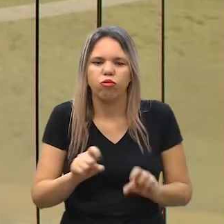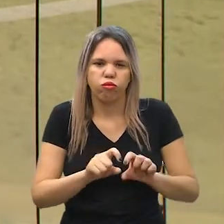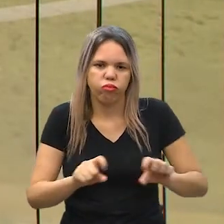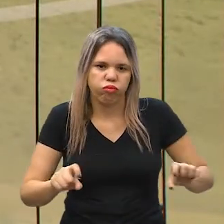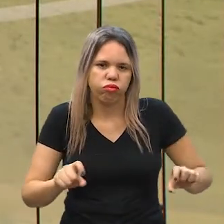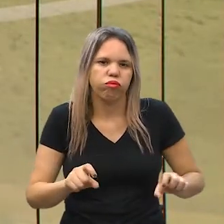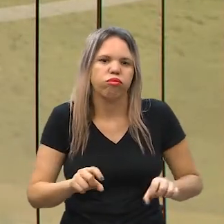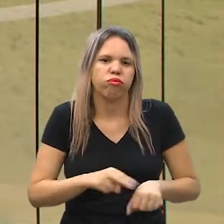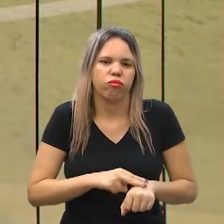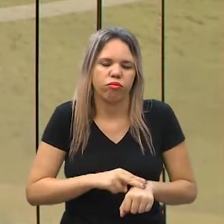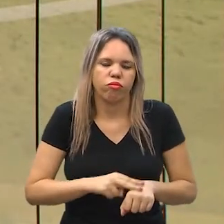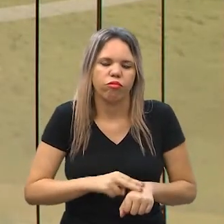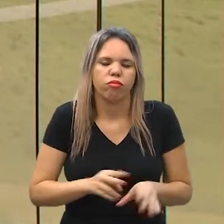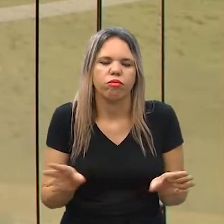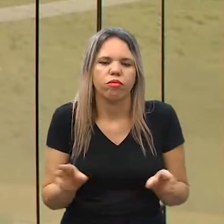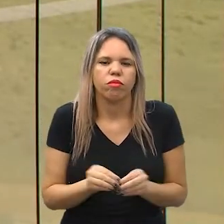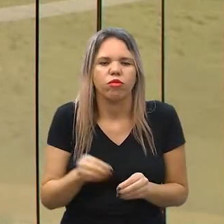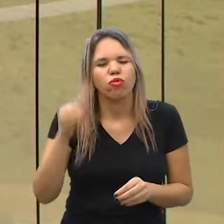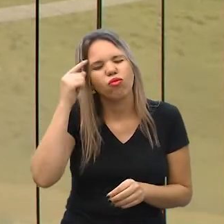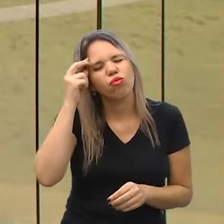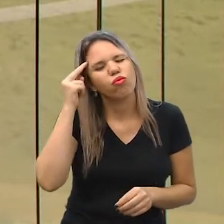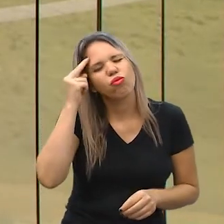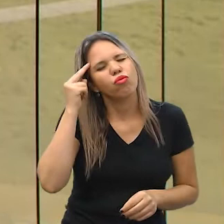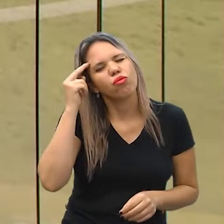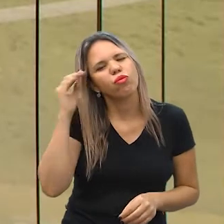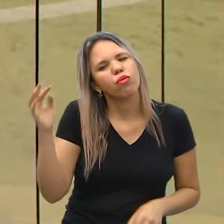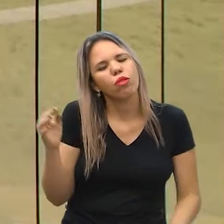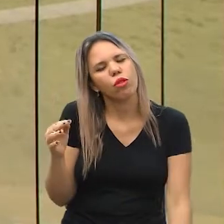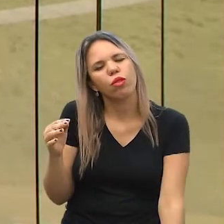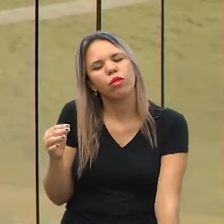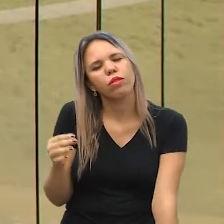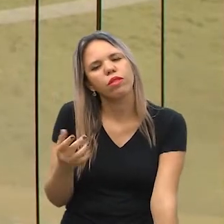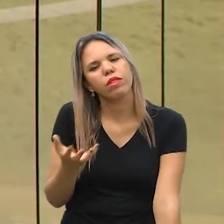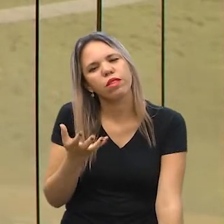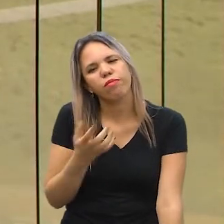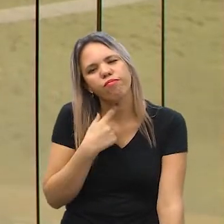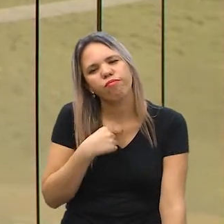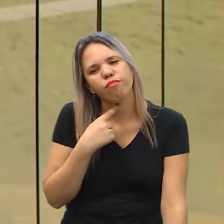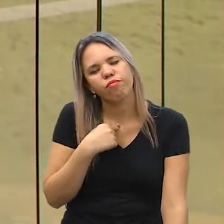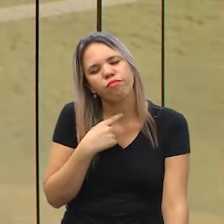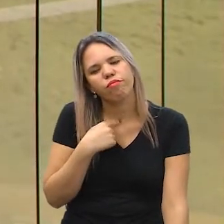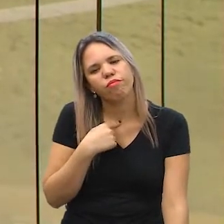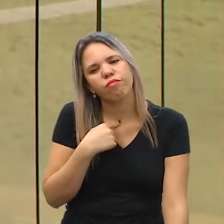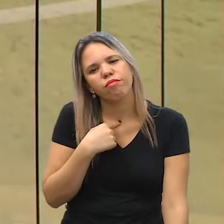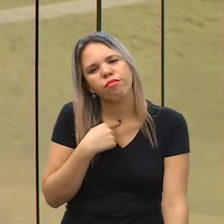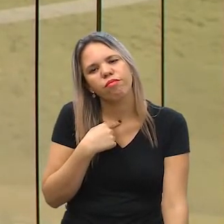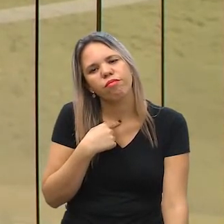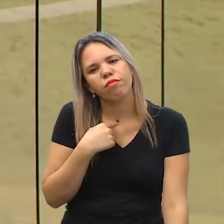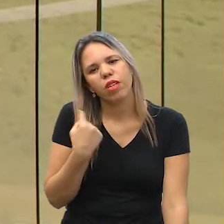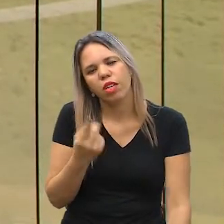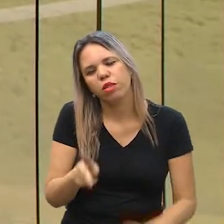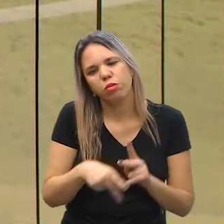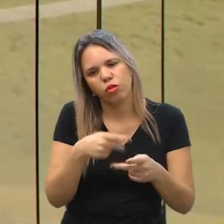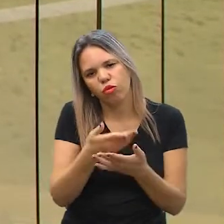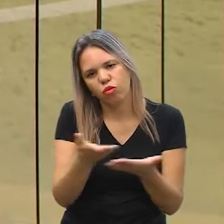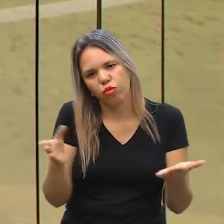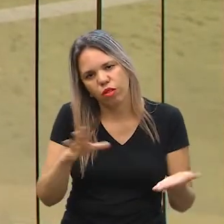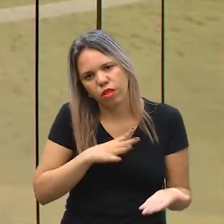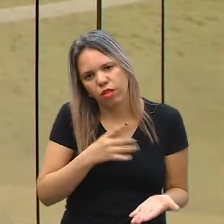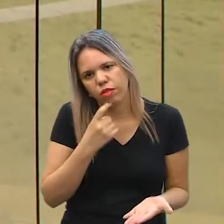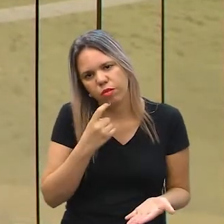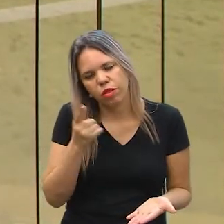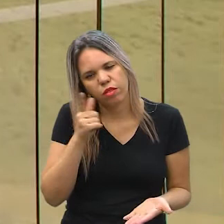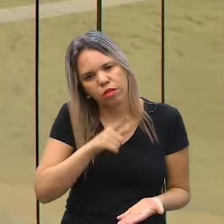É verdade. E para encerrar, um sonho? Um sonho. O sonho é que a nossa população